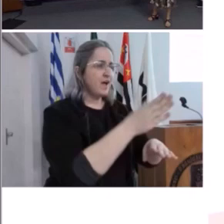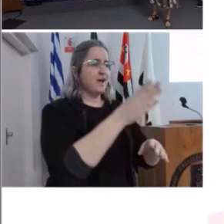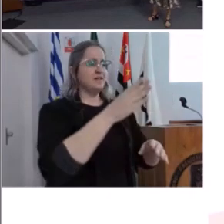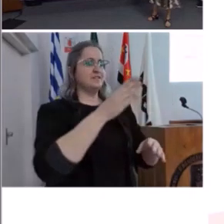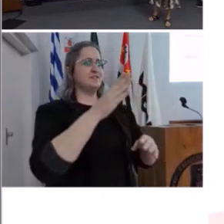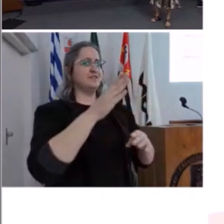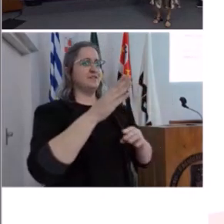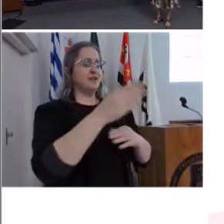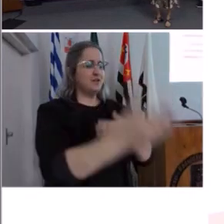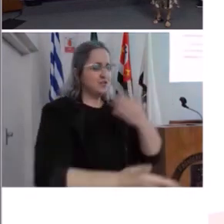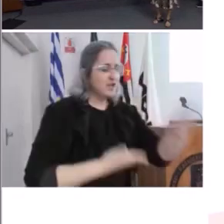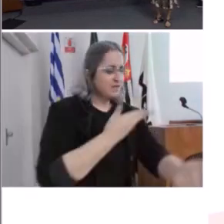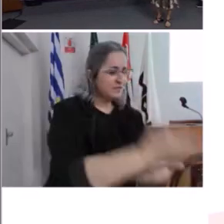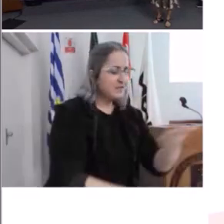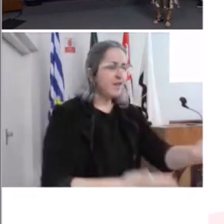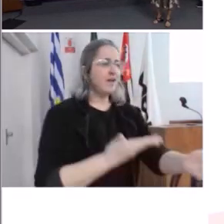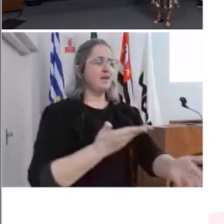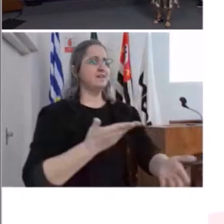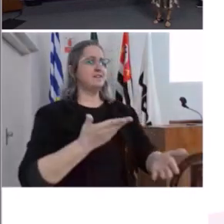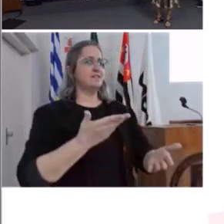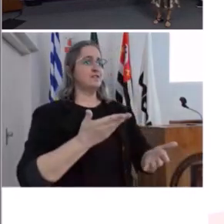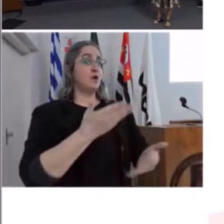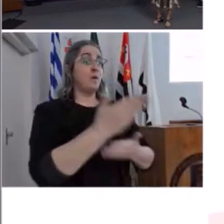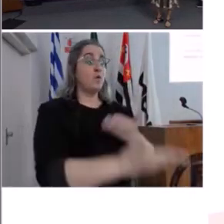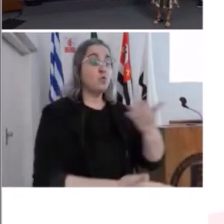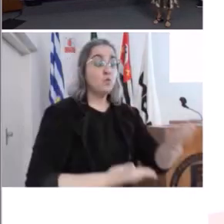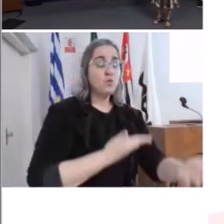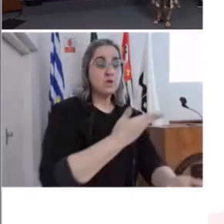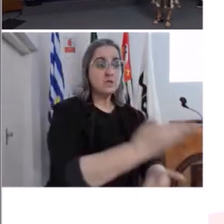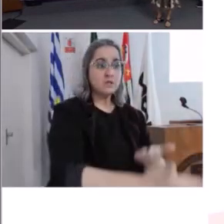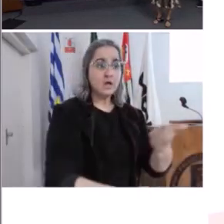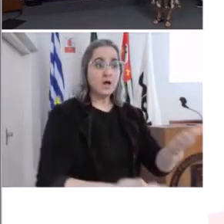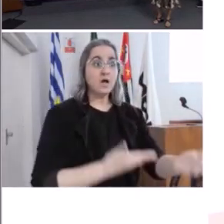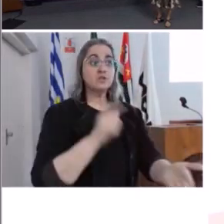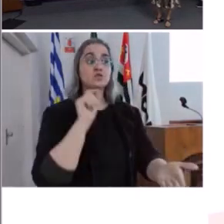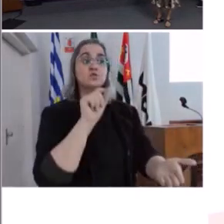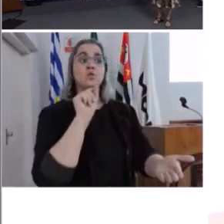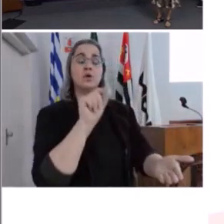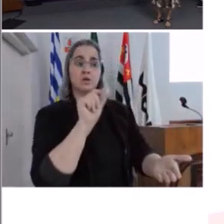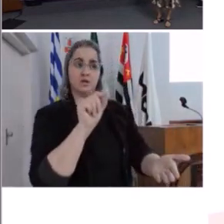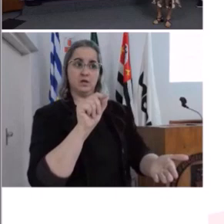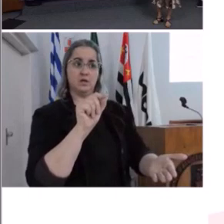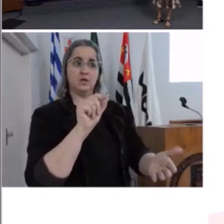e cuidados paliativos. Cuidados paliativos